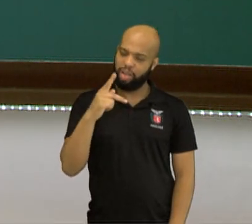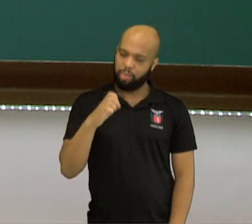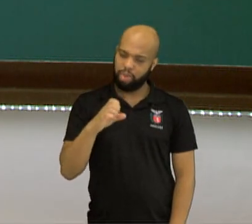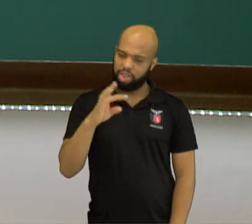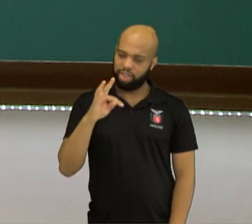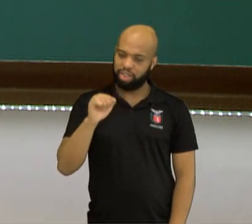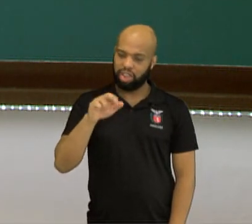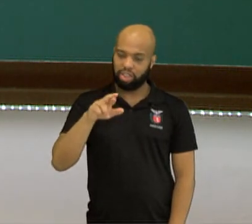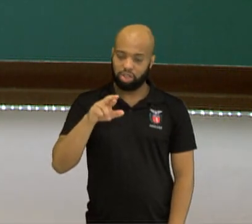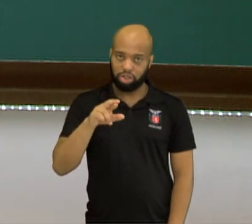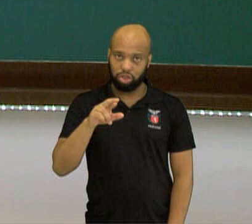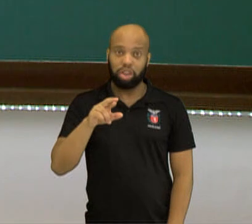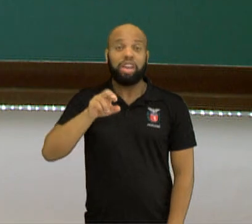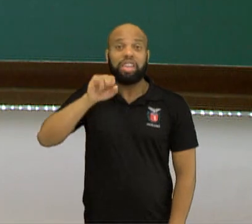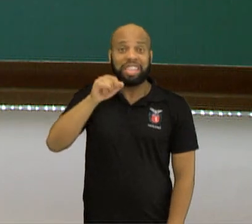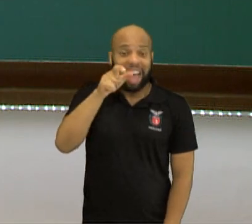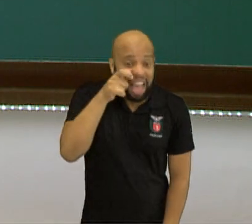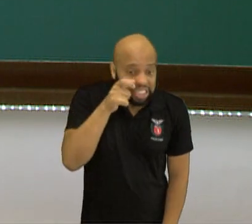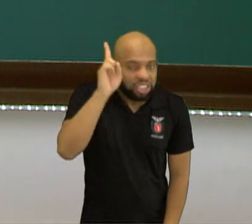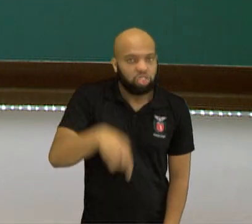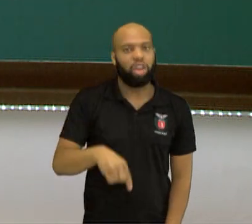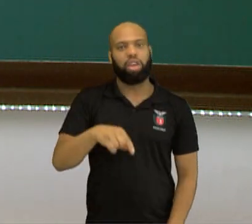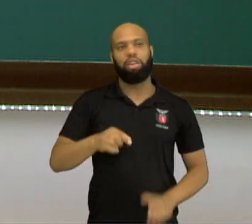assistir aqueles shows, né?